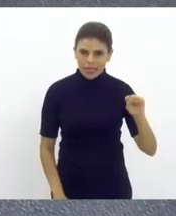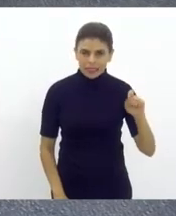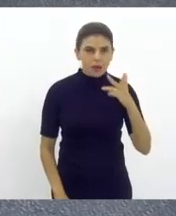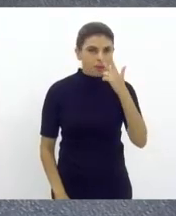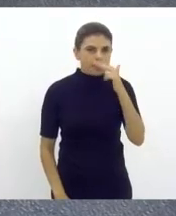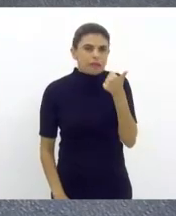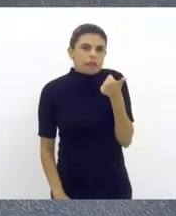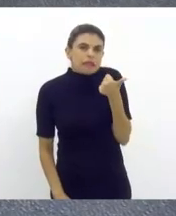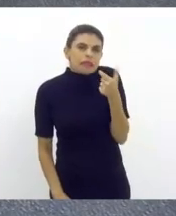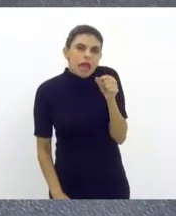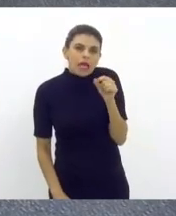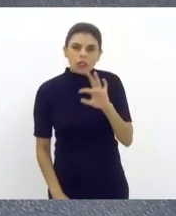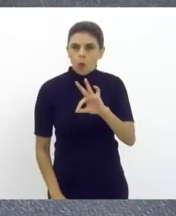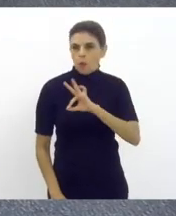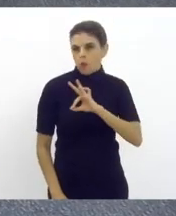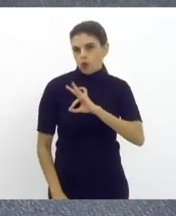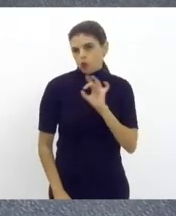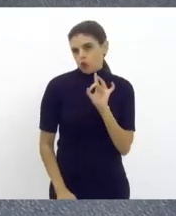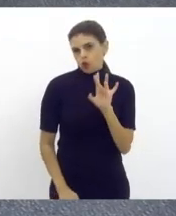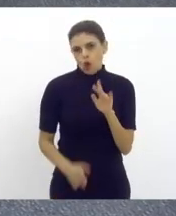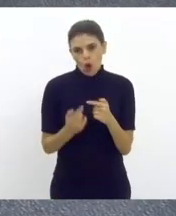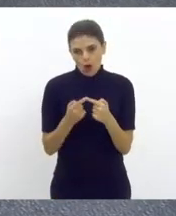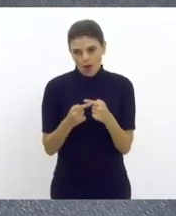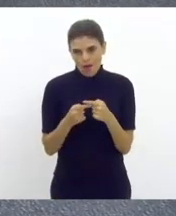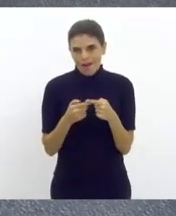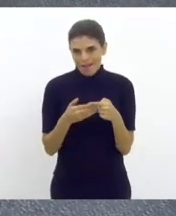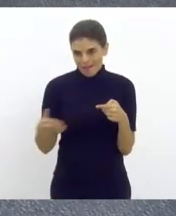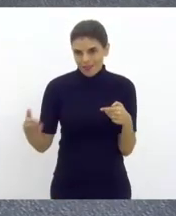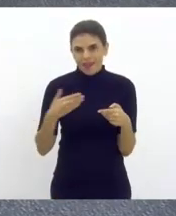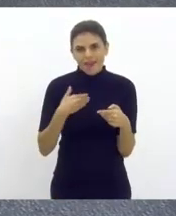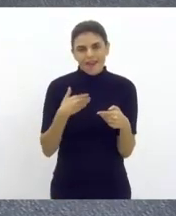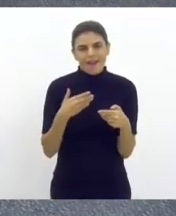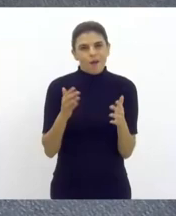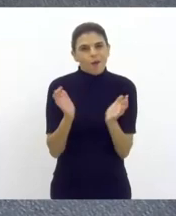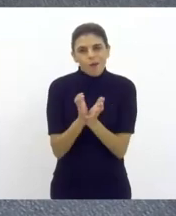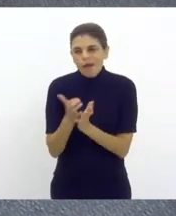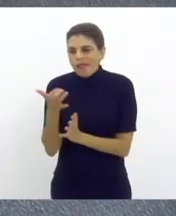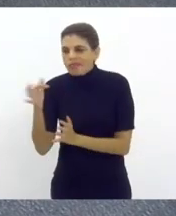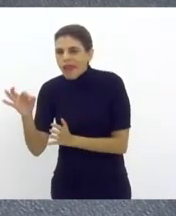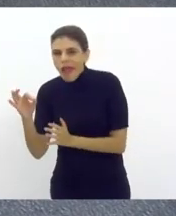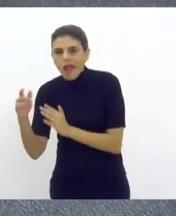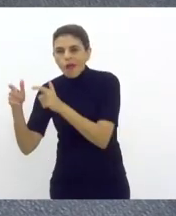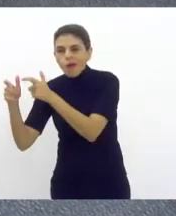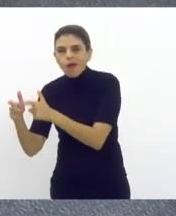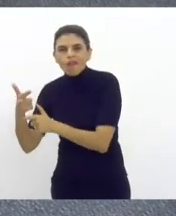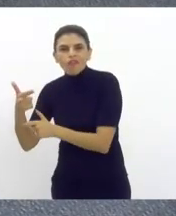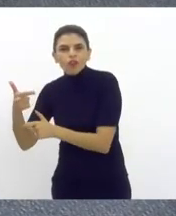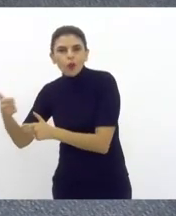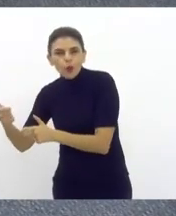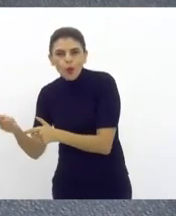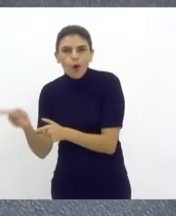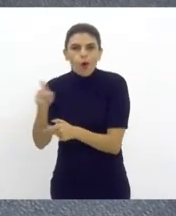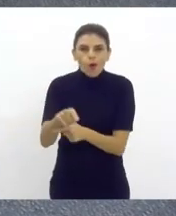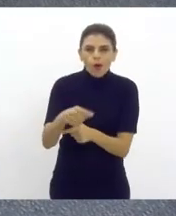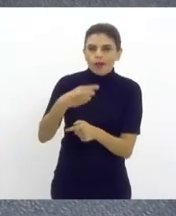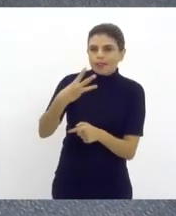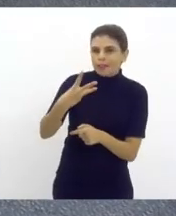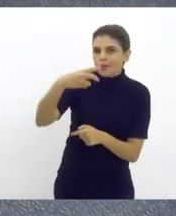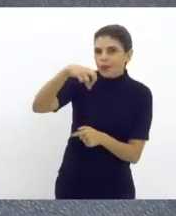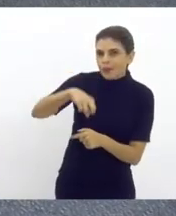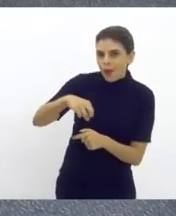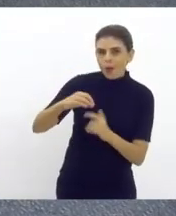10 policiais dessas últimas Formaturas por 21 e 10 o trigésimo nono